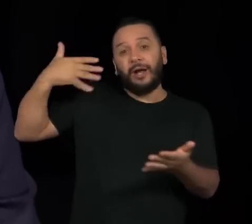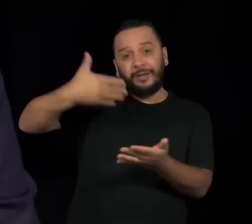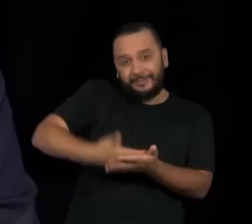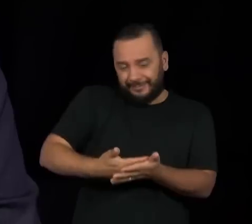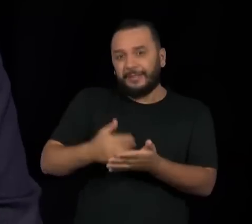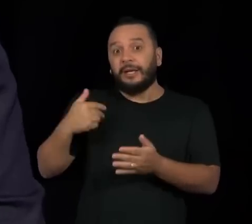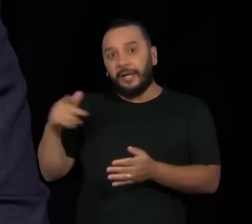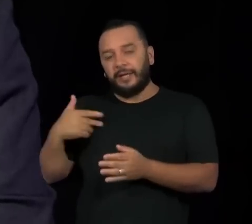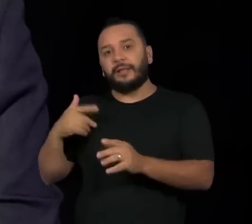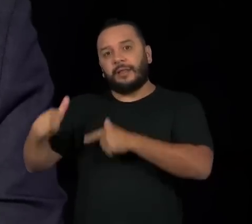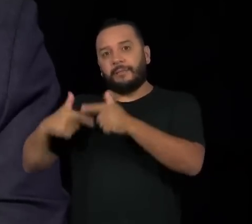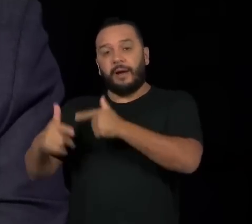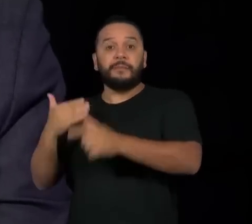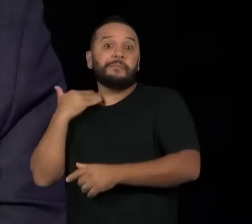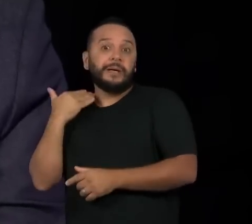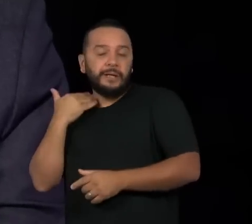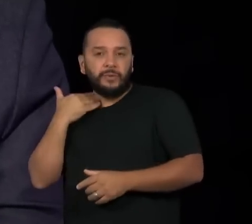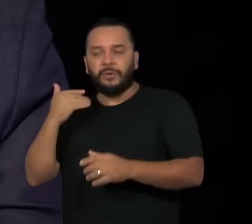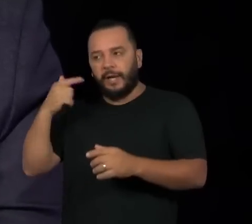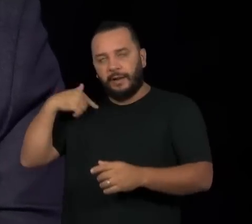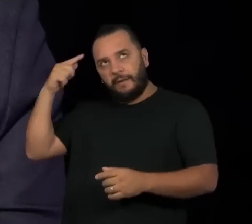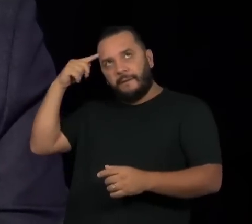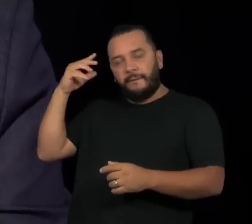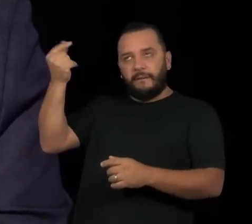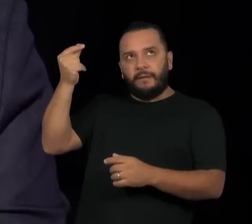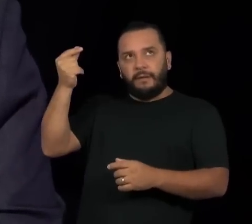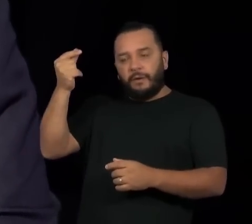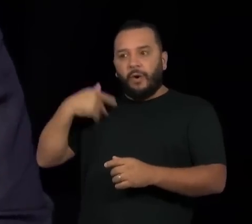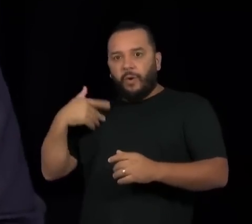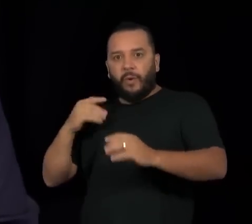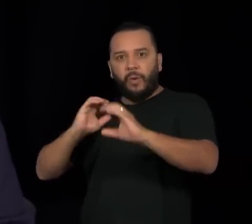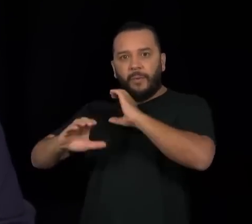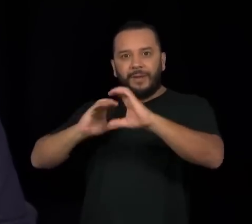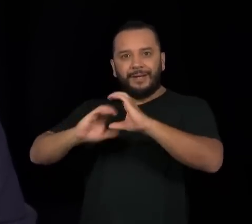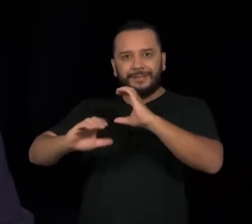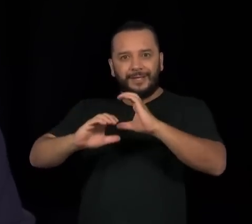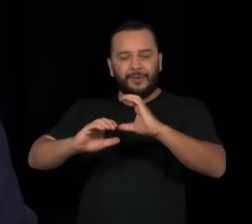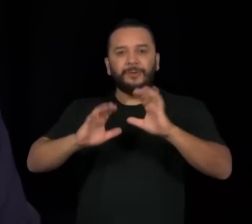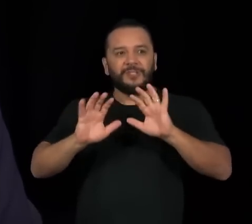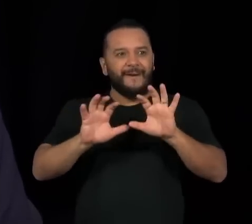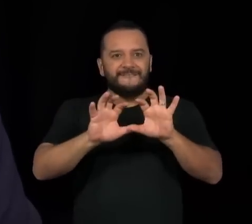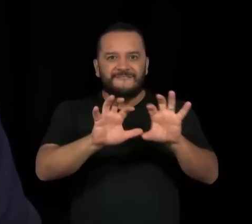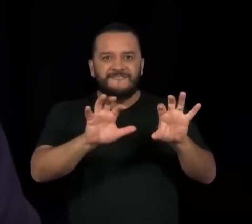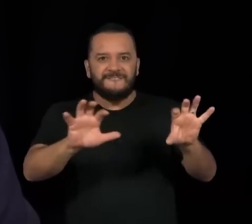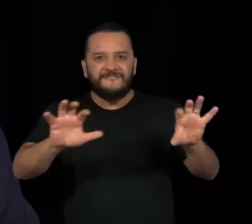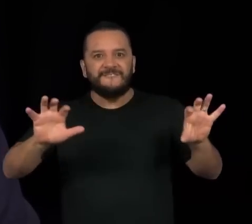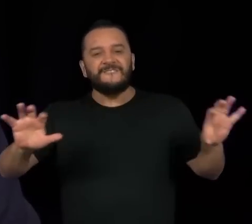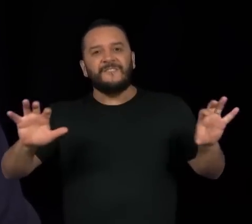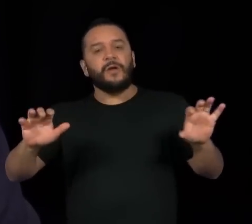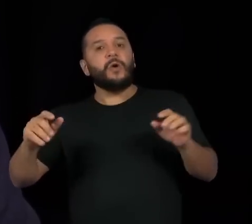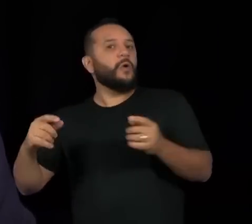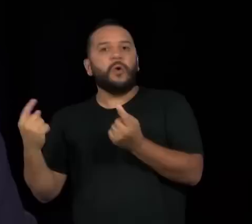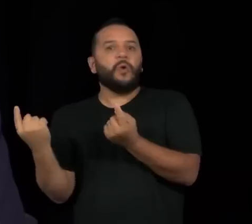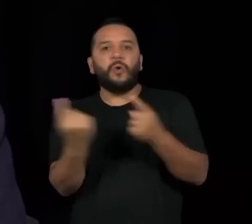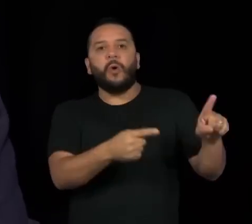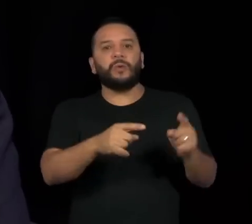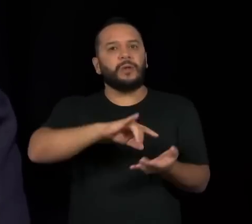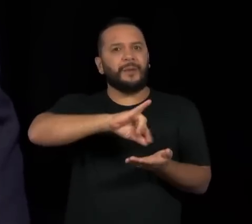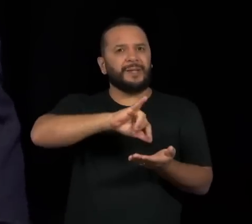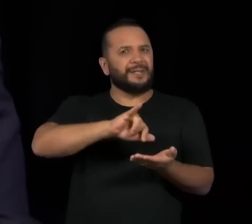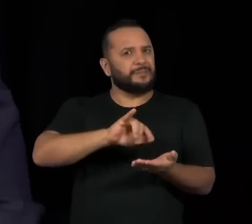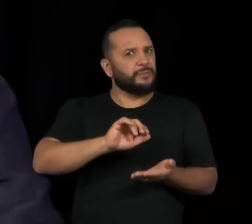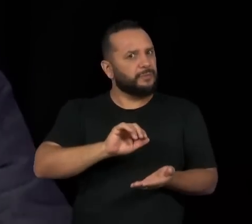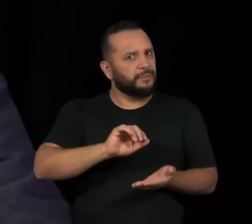hoje usa o seu talento de comunicador para espalhar o evangelho do anticapitalismo. Ou não é bem